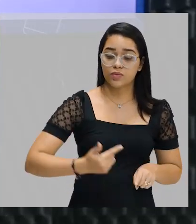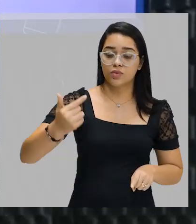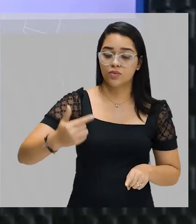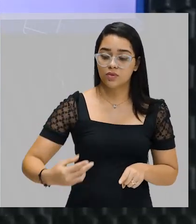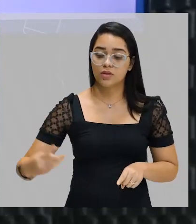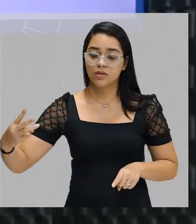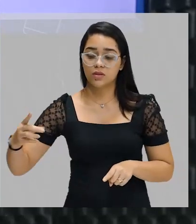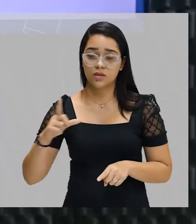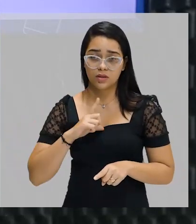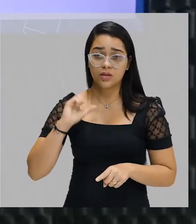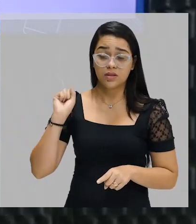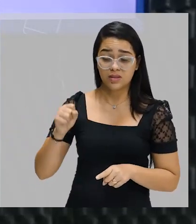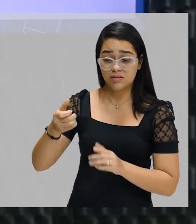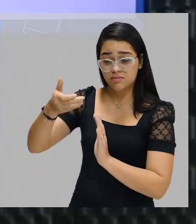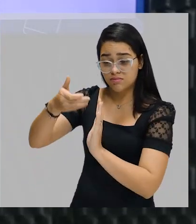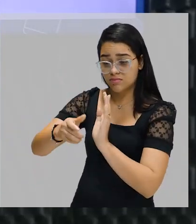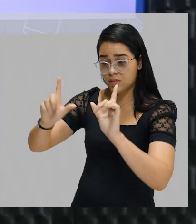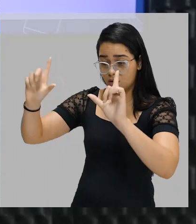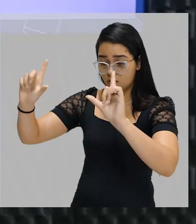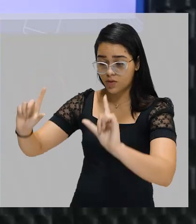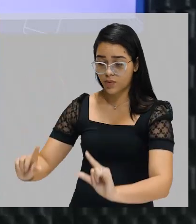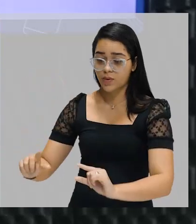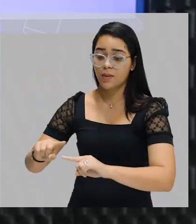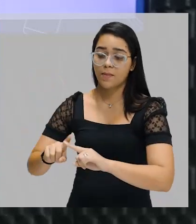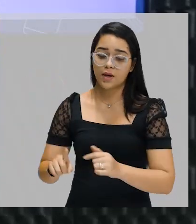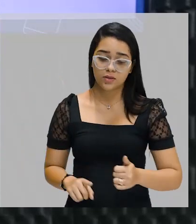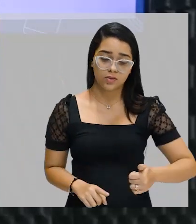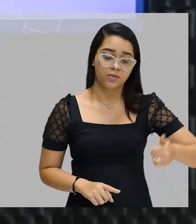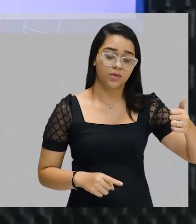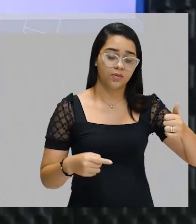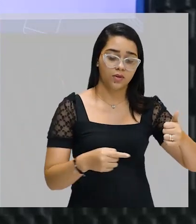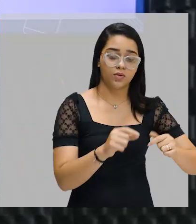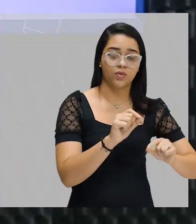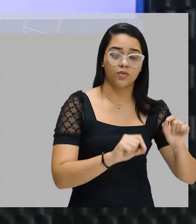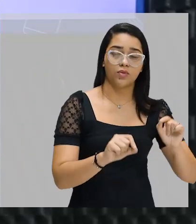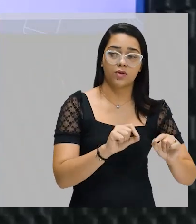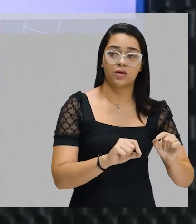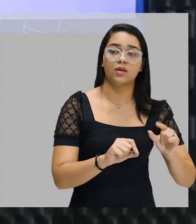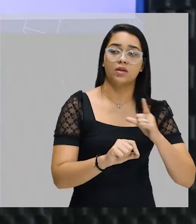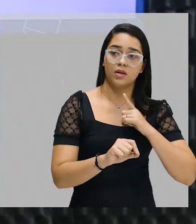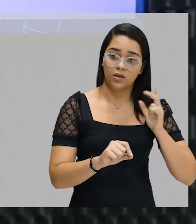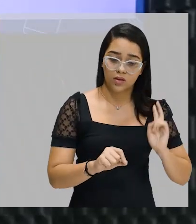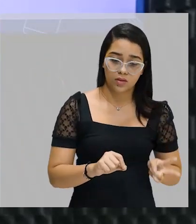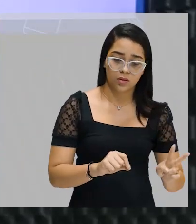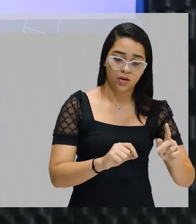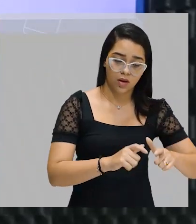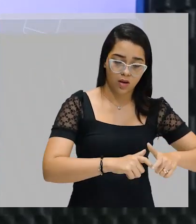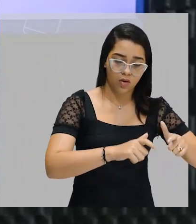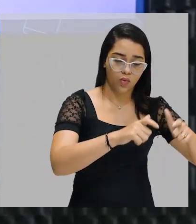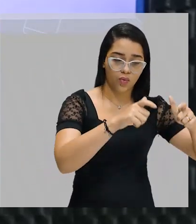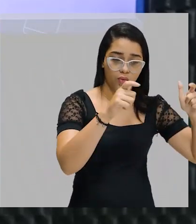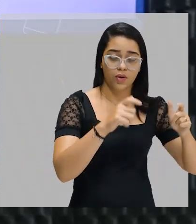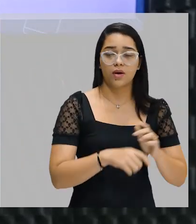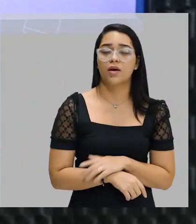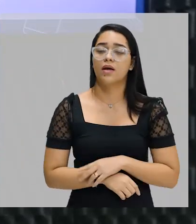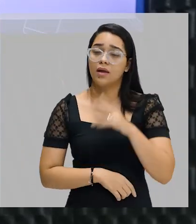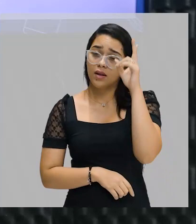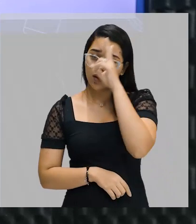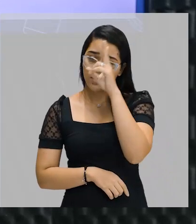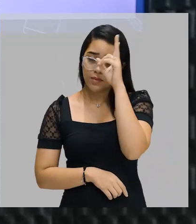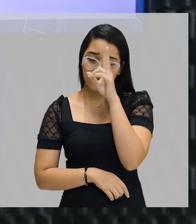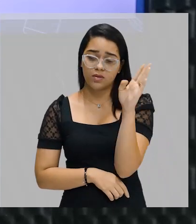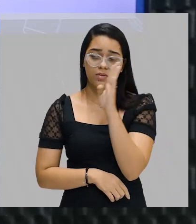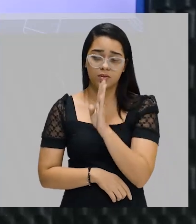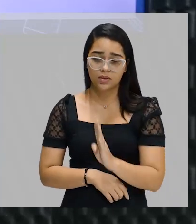terceiro setor tiveram queda de rendimento, o primeiro setor foi o único que continuou a crescer. Lembrando que o